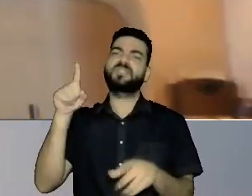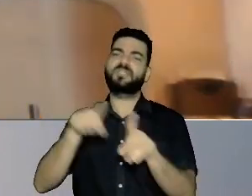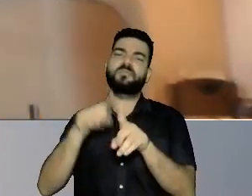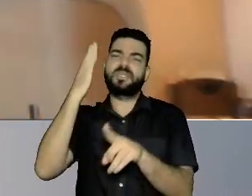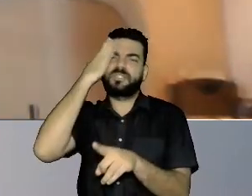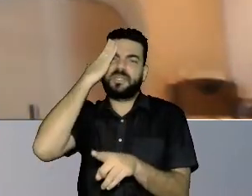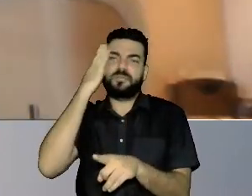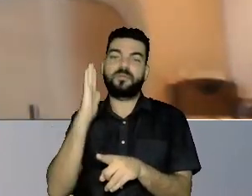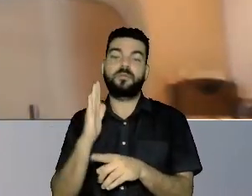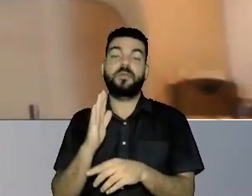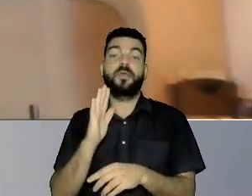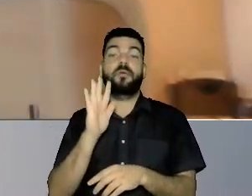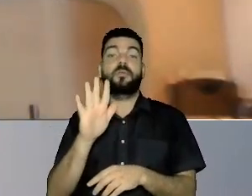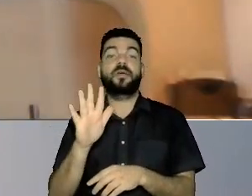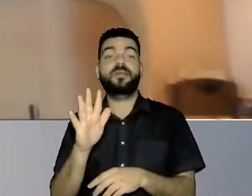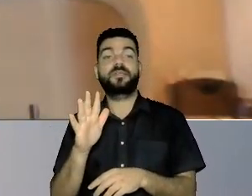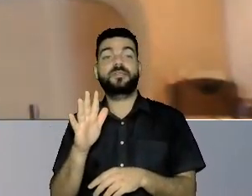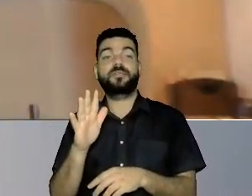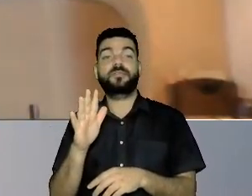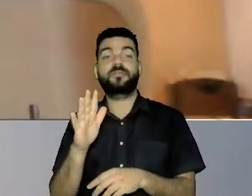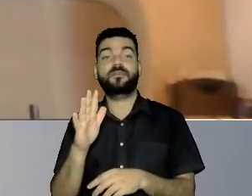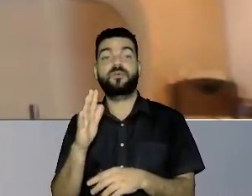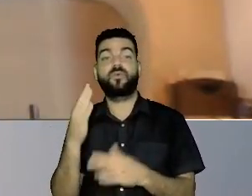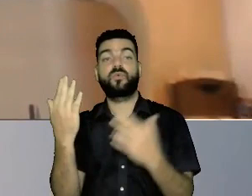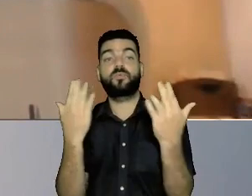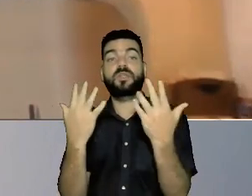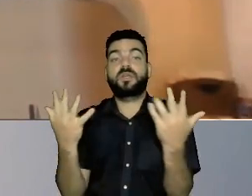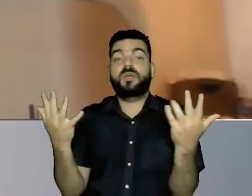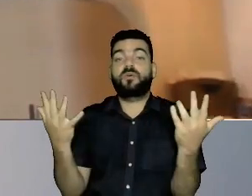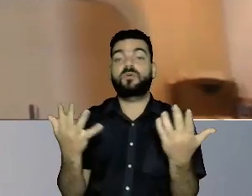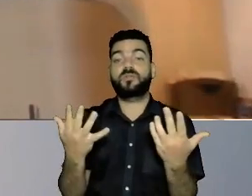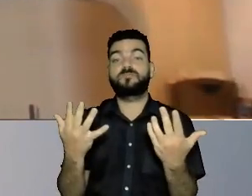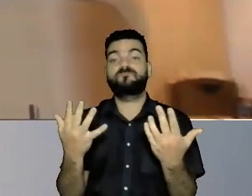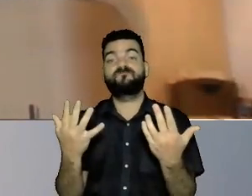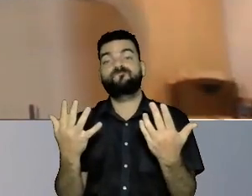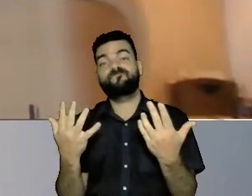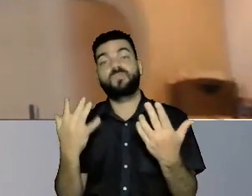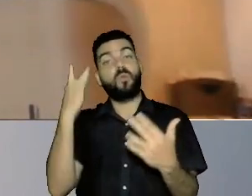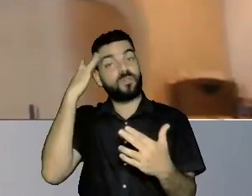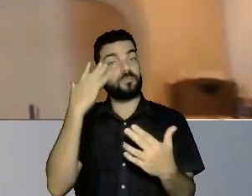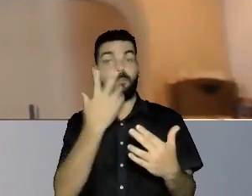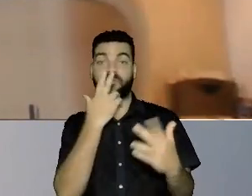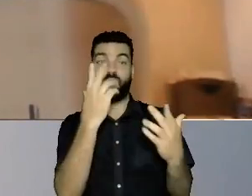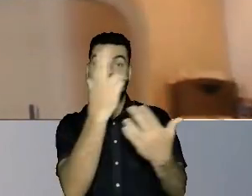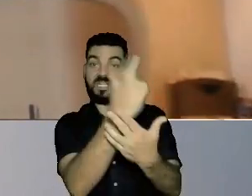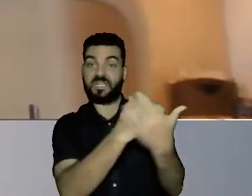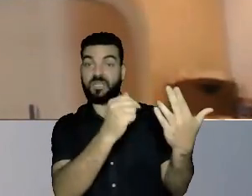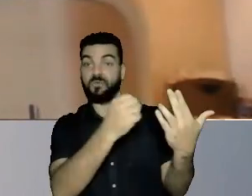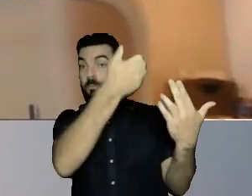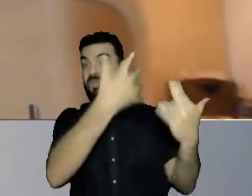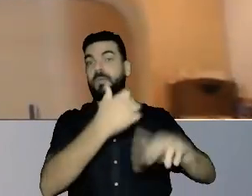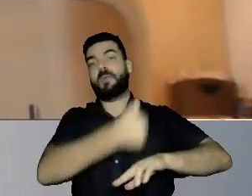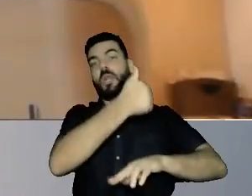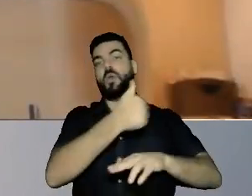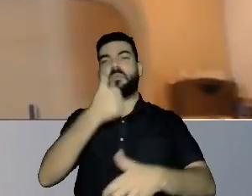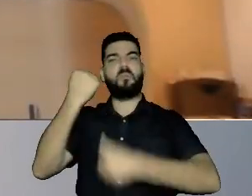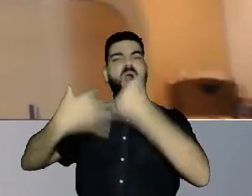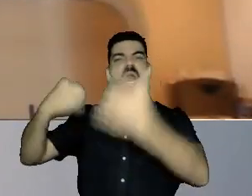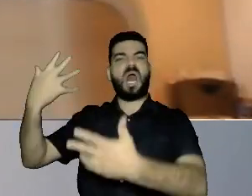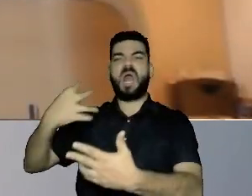muito verdadeiro, né? Uma imagem fala mais, né, que 1000 palavras, e a arte comunica de uma maneira muito